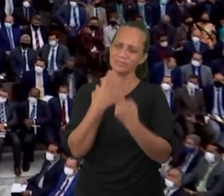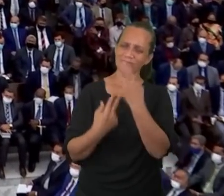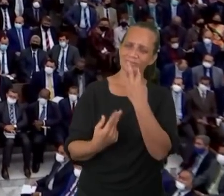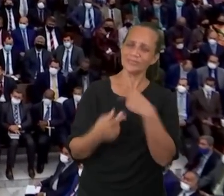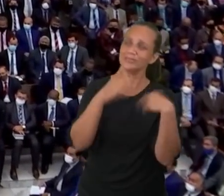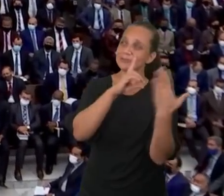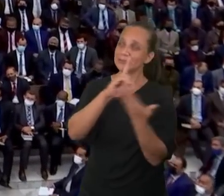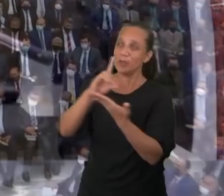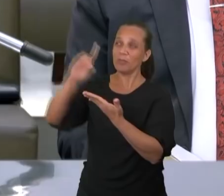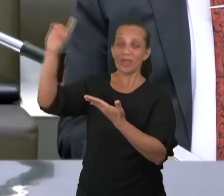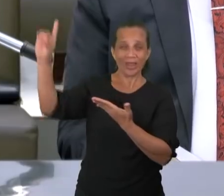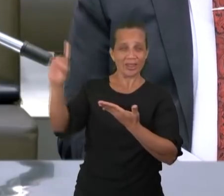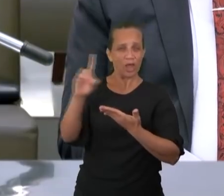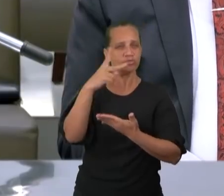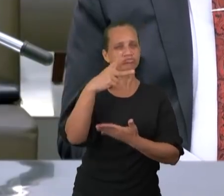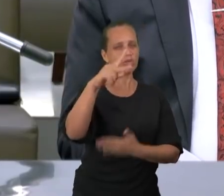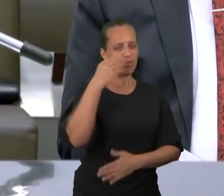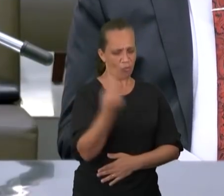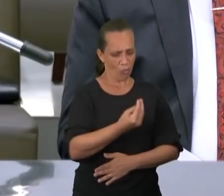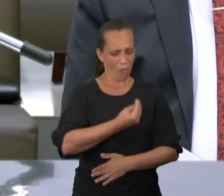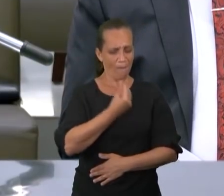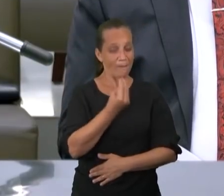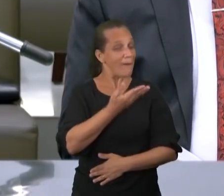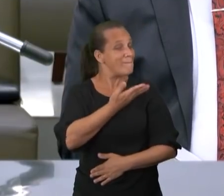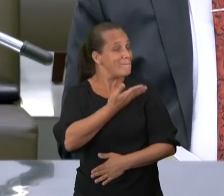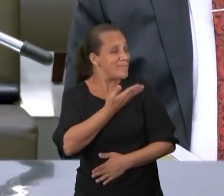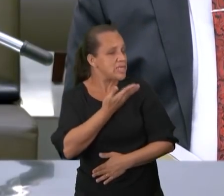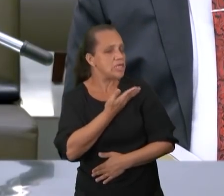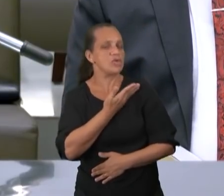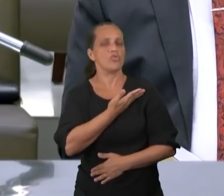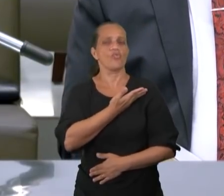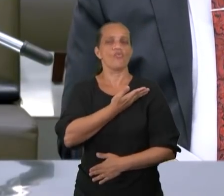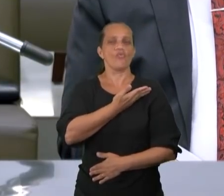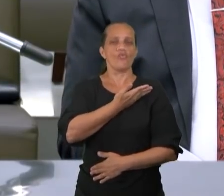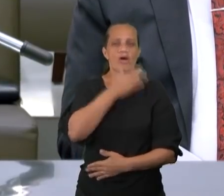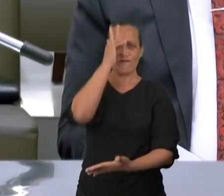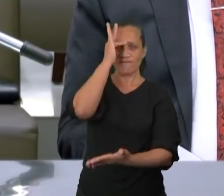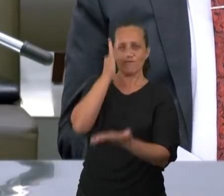Eu sou o teu amigo fiel e verdadeiro,